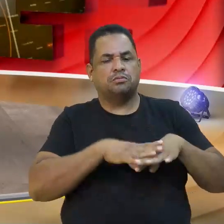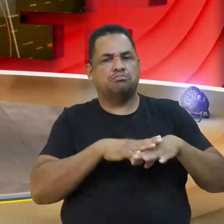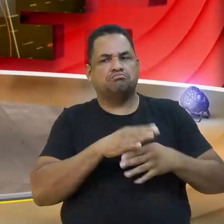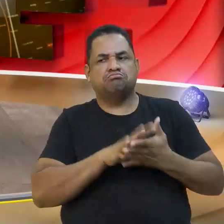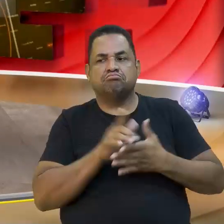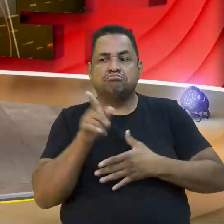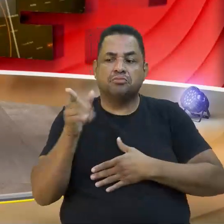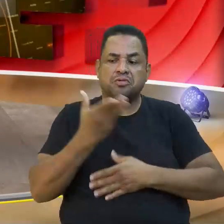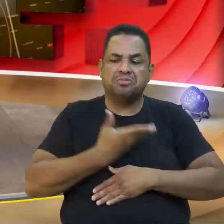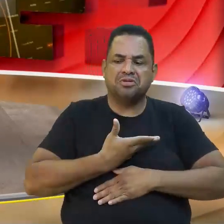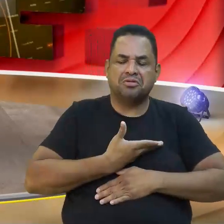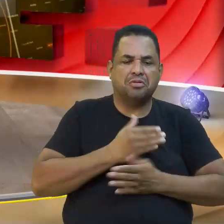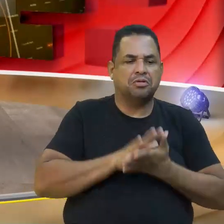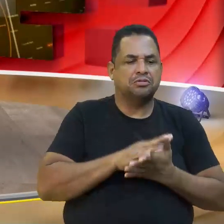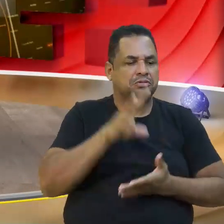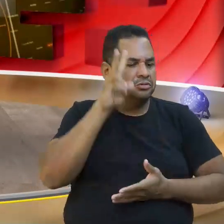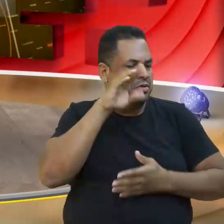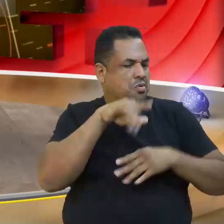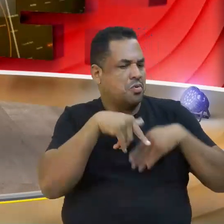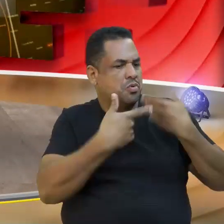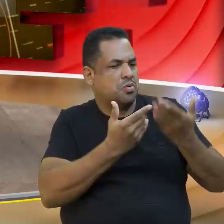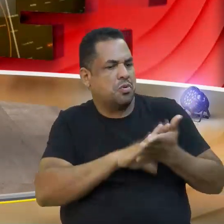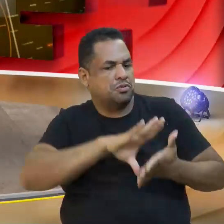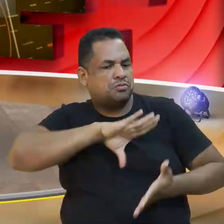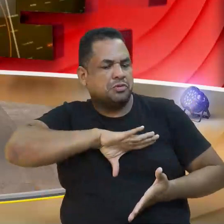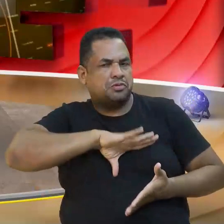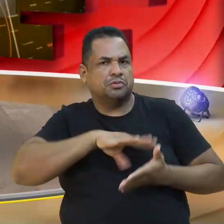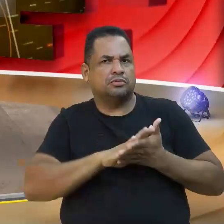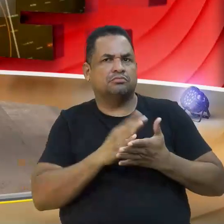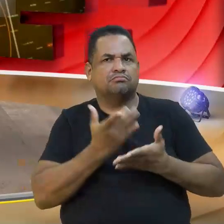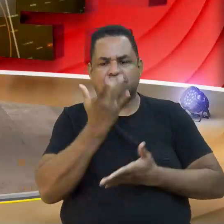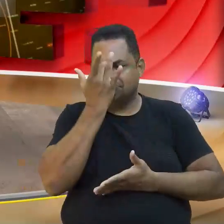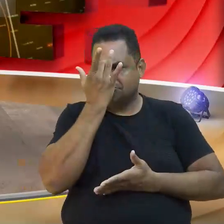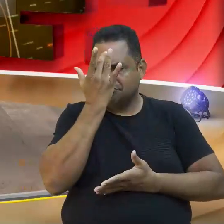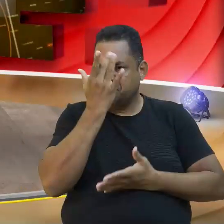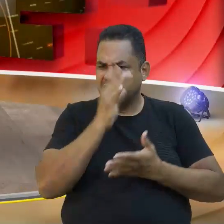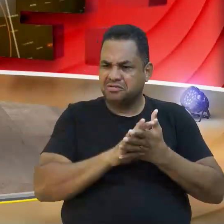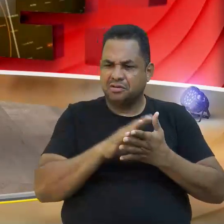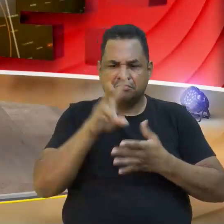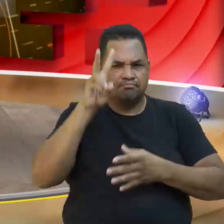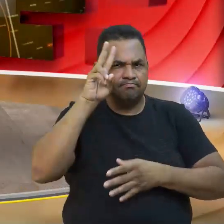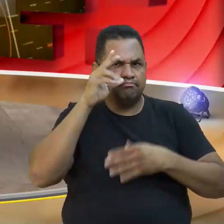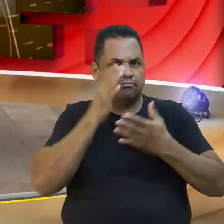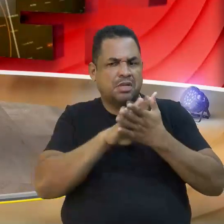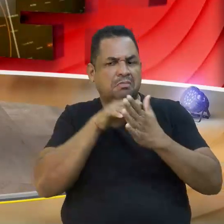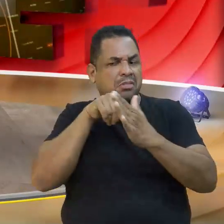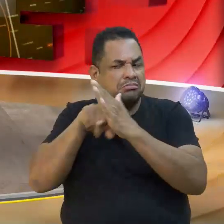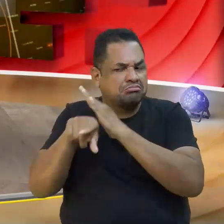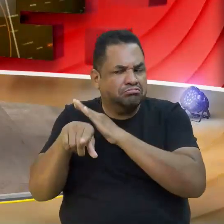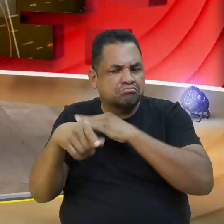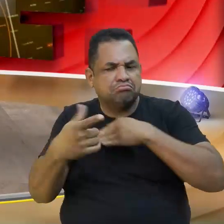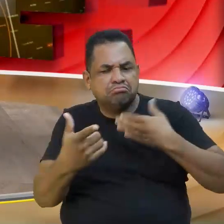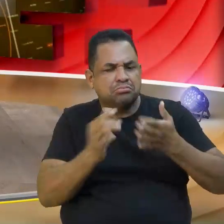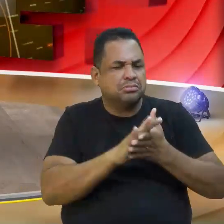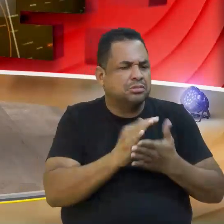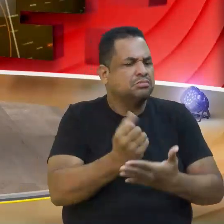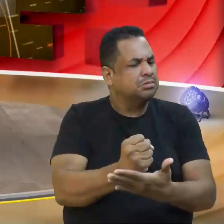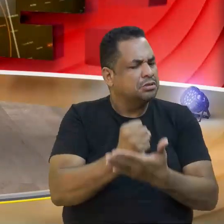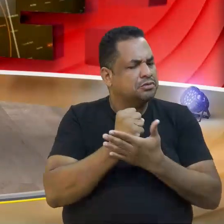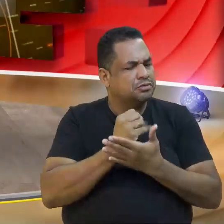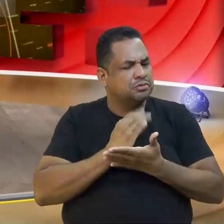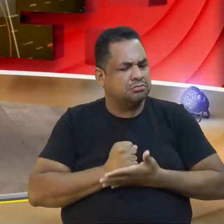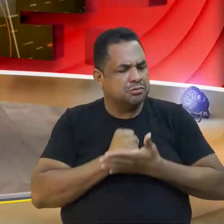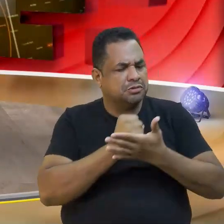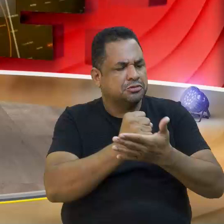história, Deltrano gosta de português. E eu não tenho muita facilidade com história, então eu vou lá com fulano e falo assim, não, vamos lá, eu te ajudo com matemática e você me